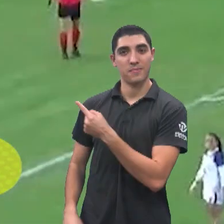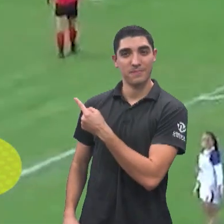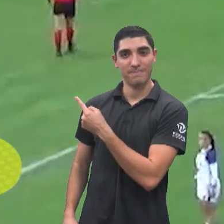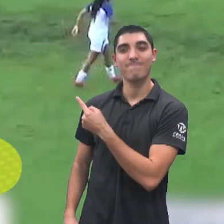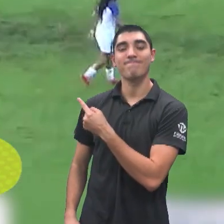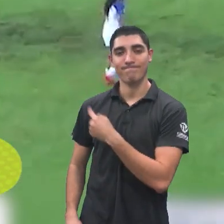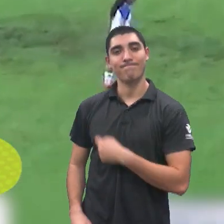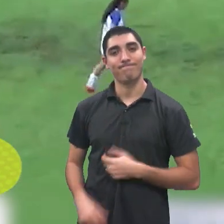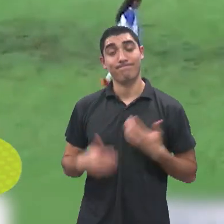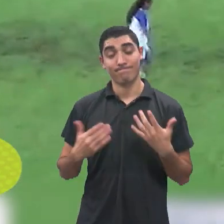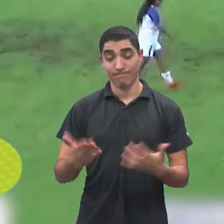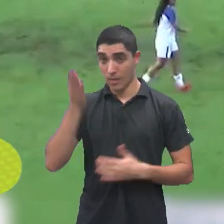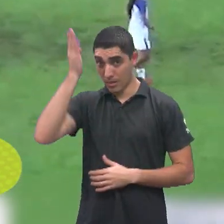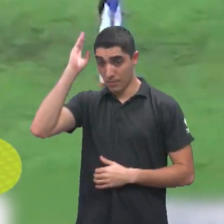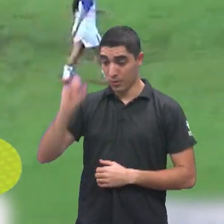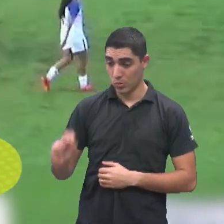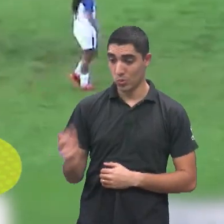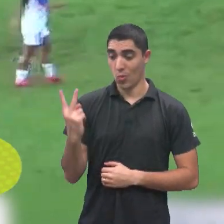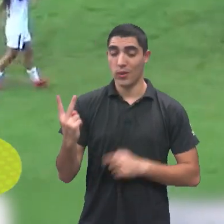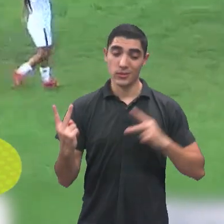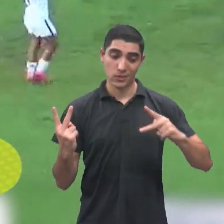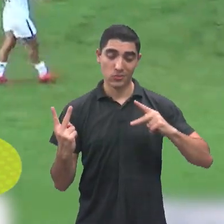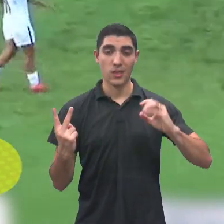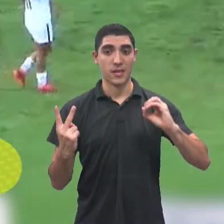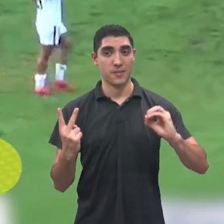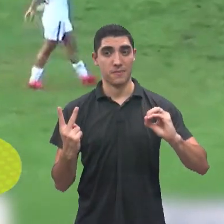Taubaté 2, São José 0.